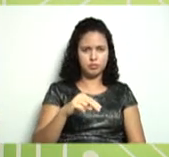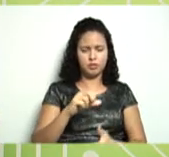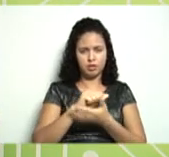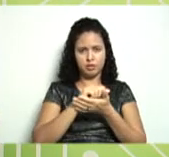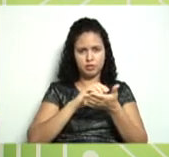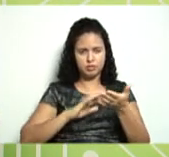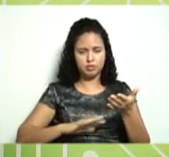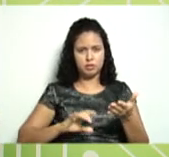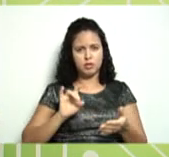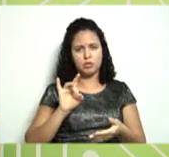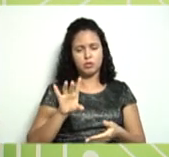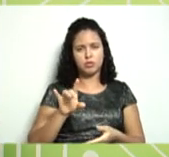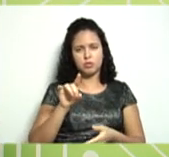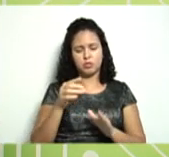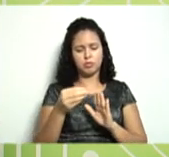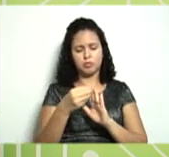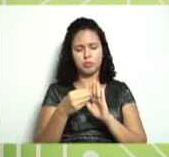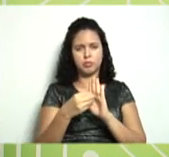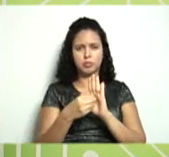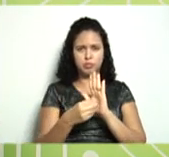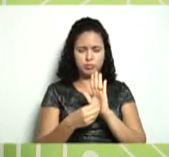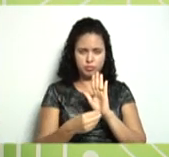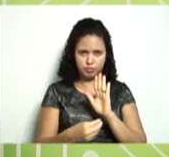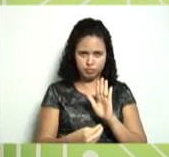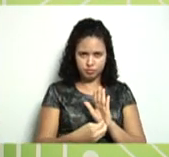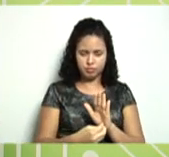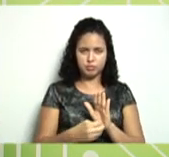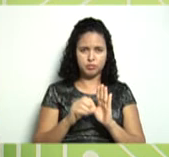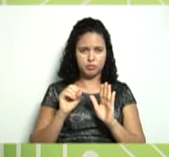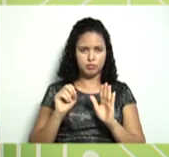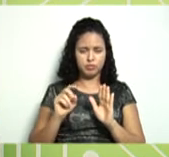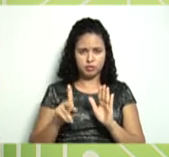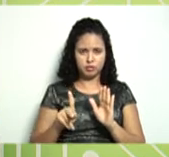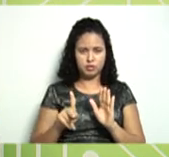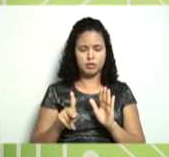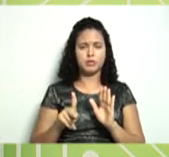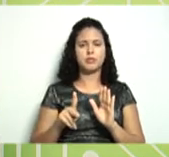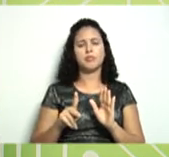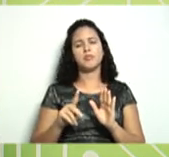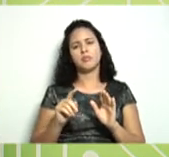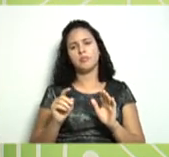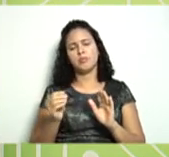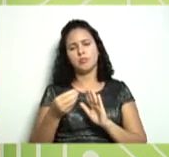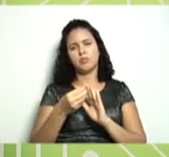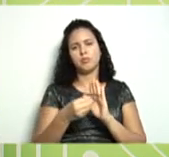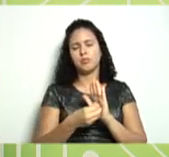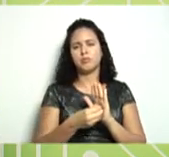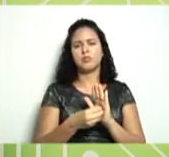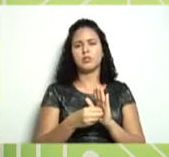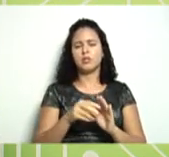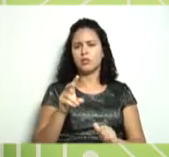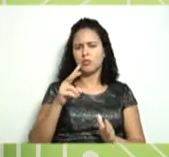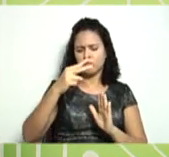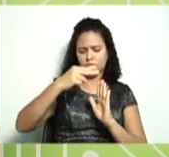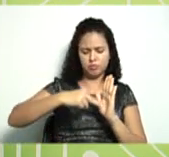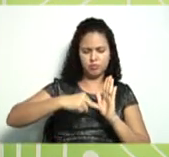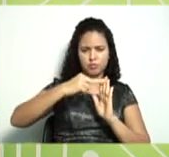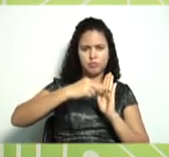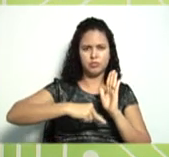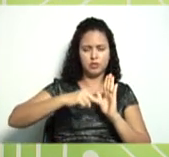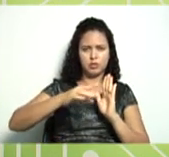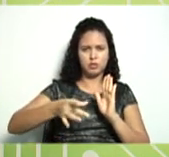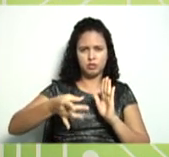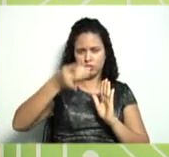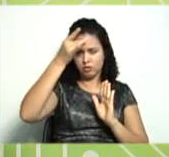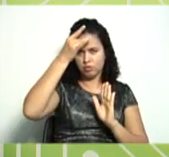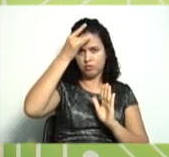é somente para você preencher aqueles dados que são para completar e também para que você leia o Estatuto. Para isso a